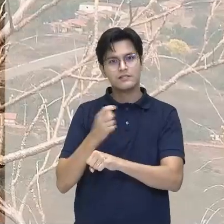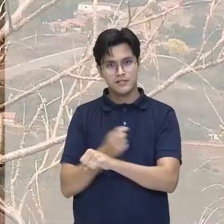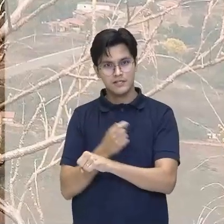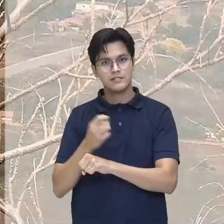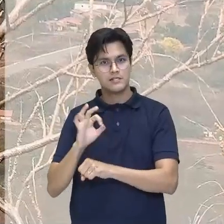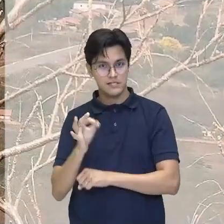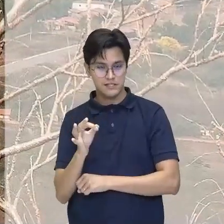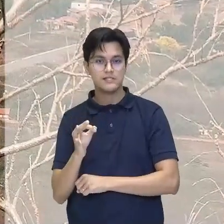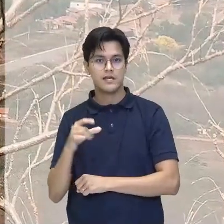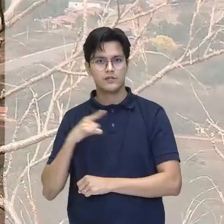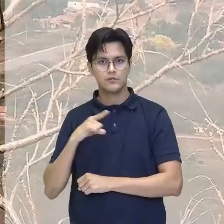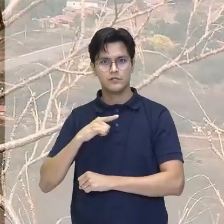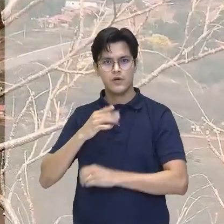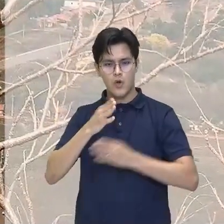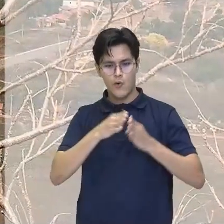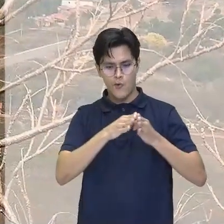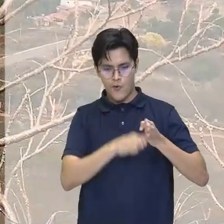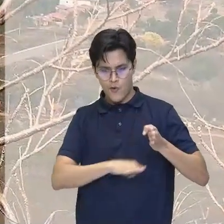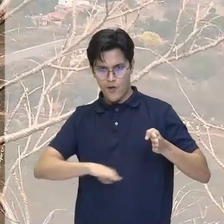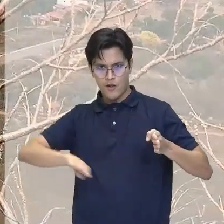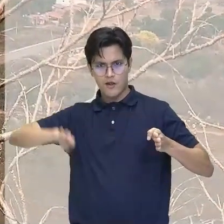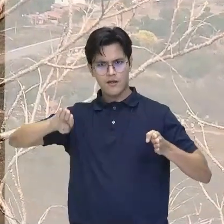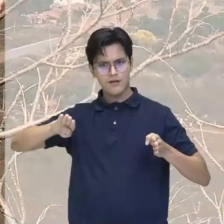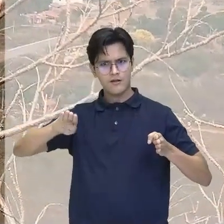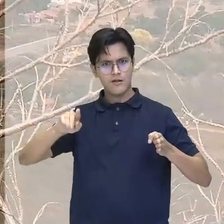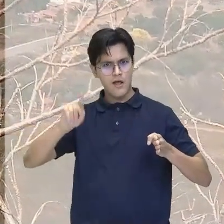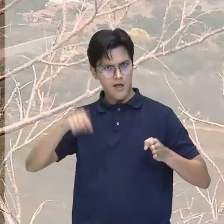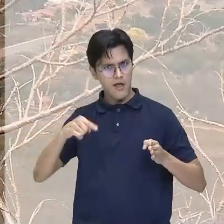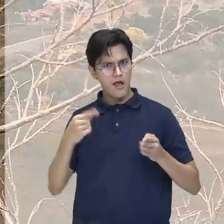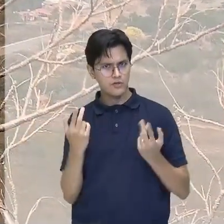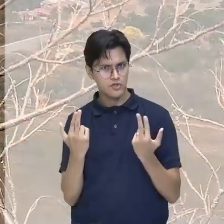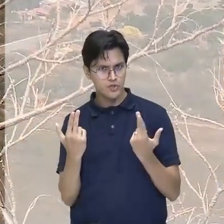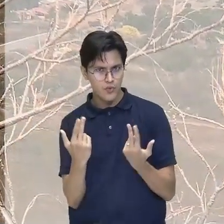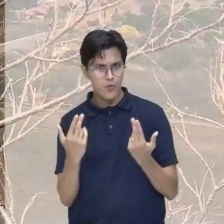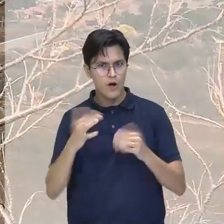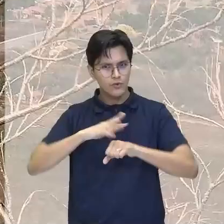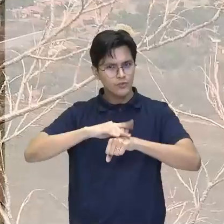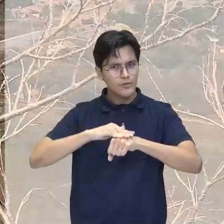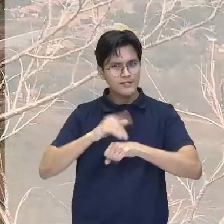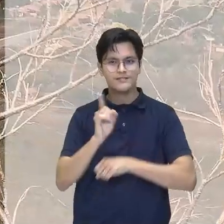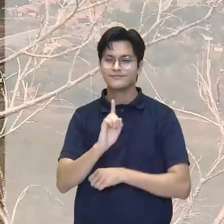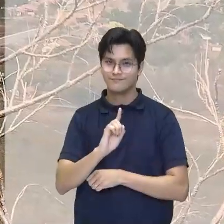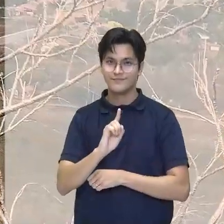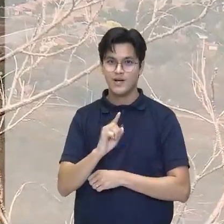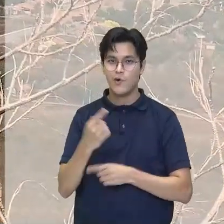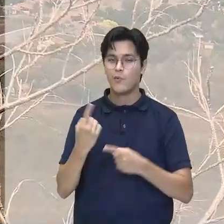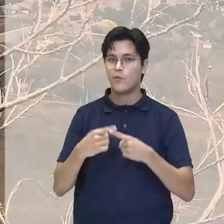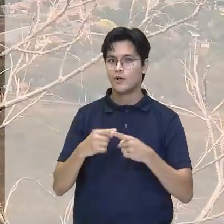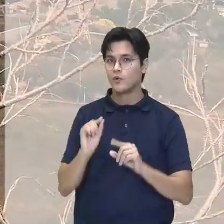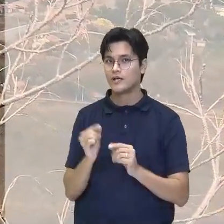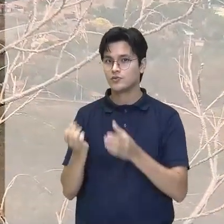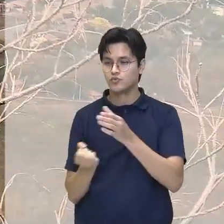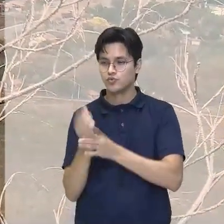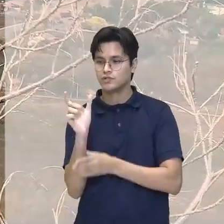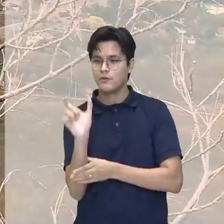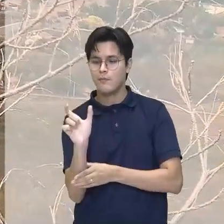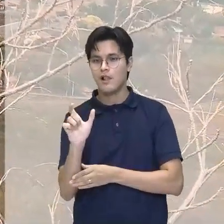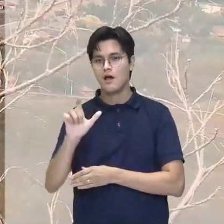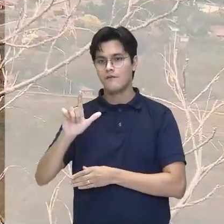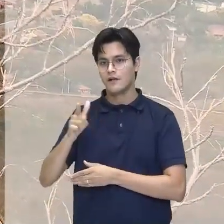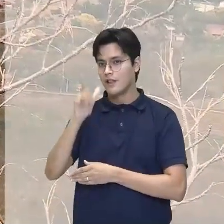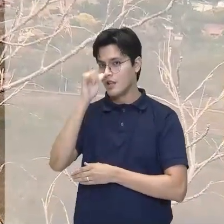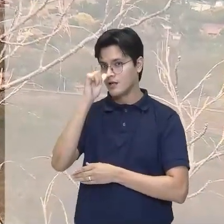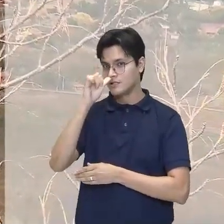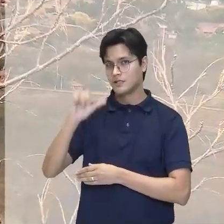depressão. Não é a doença não. Essa forma de relevo tem esse nome porque vem do latim depressio, que significa uma forma